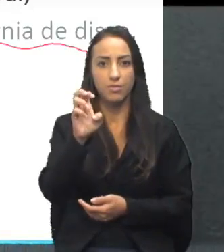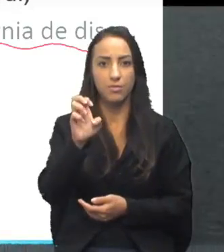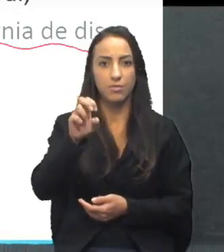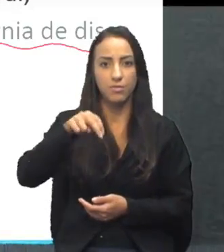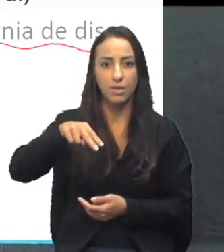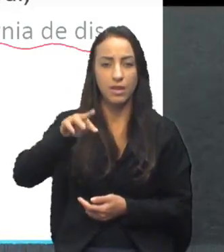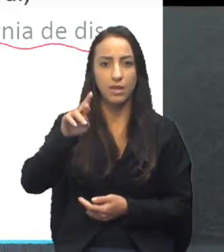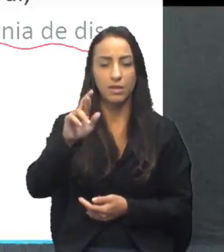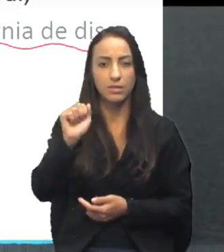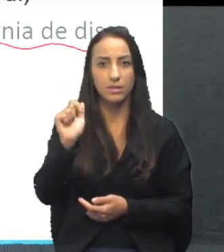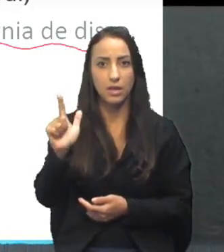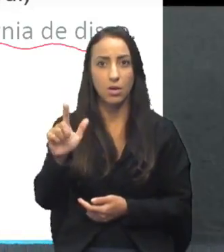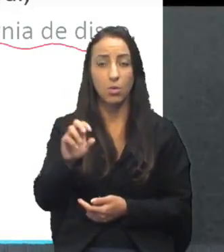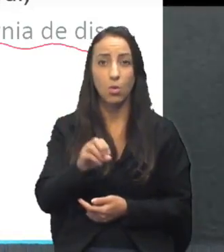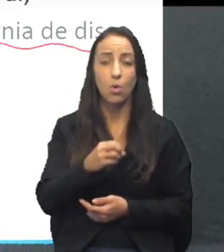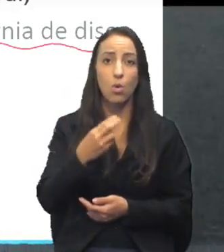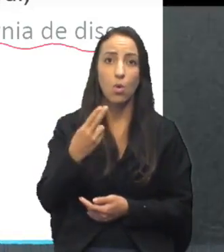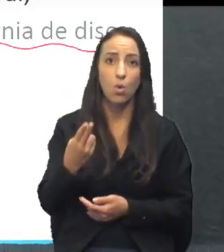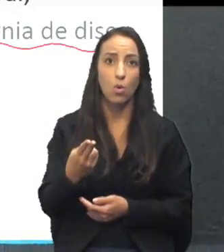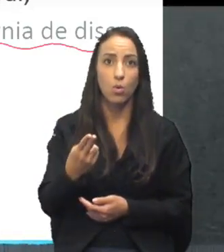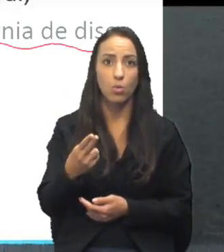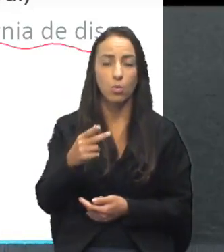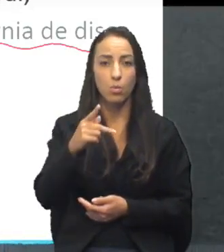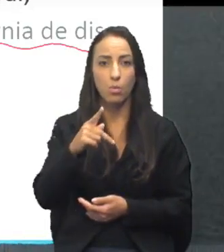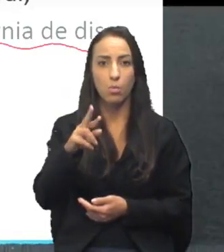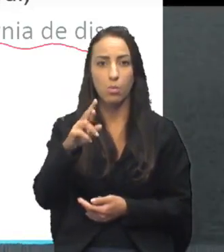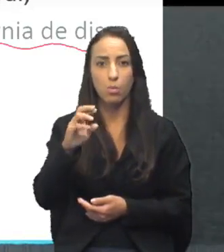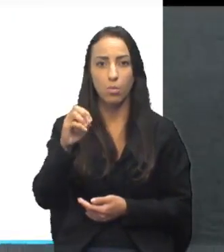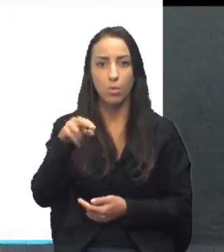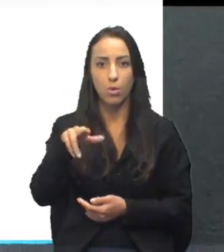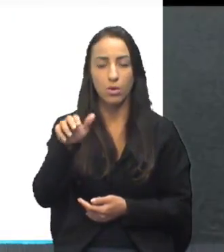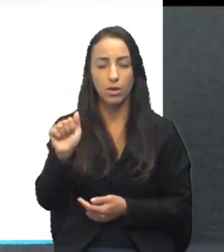ventral ou de posição prona.